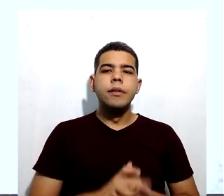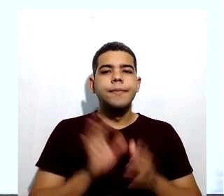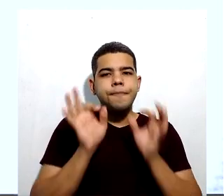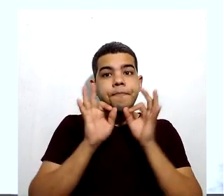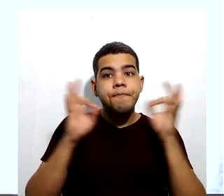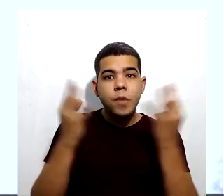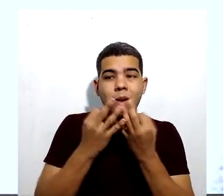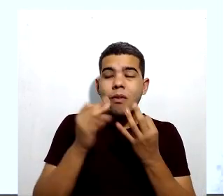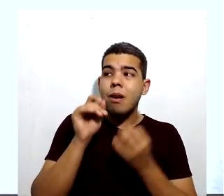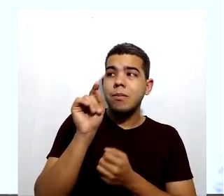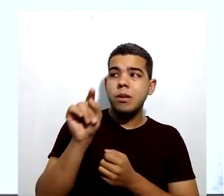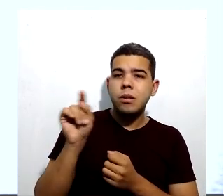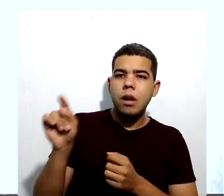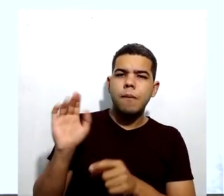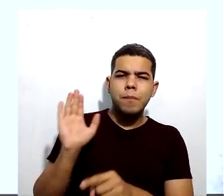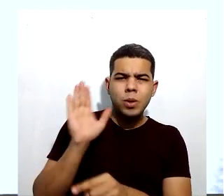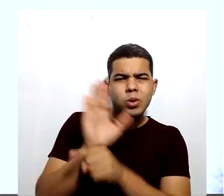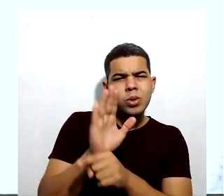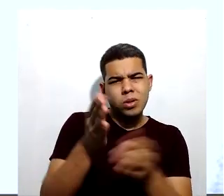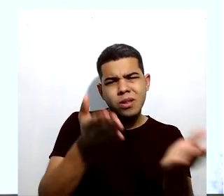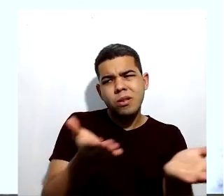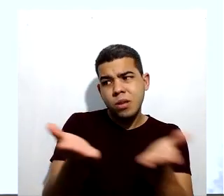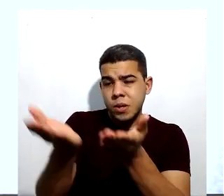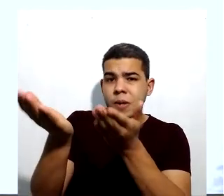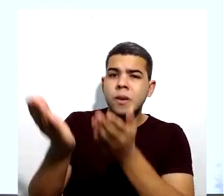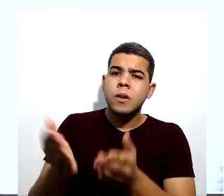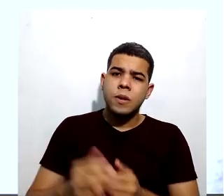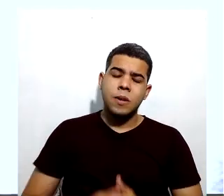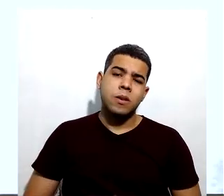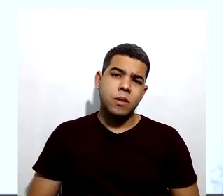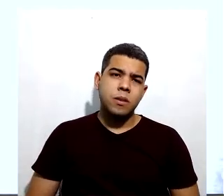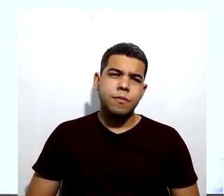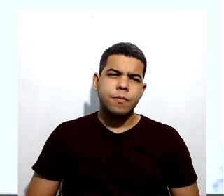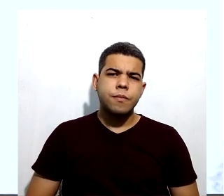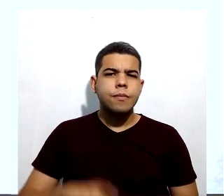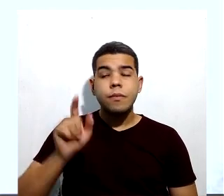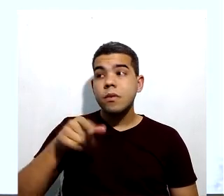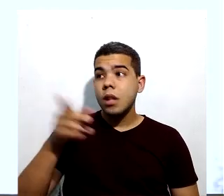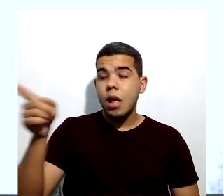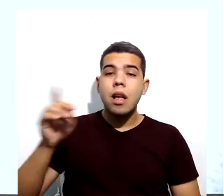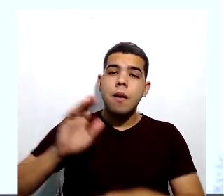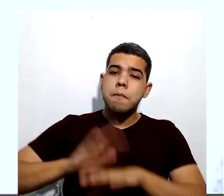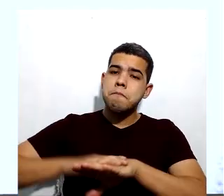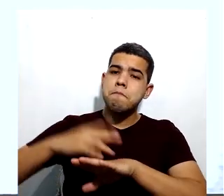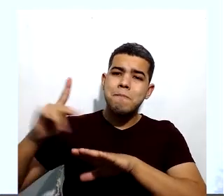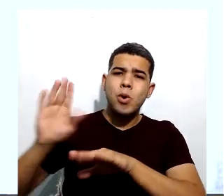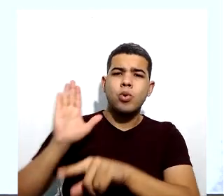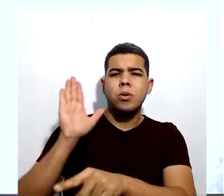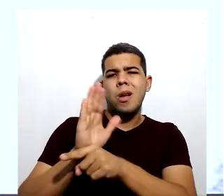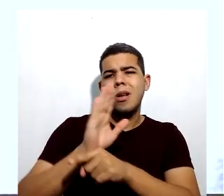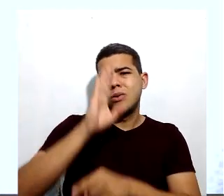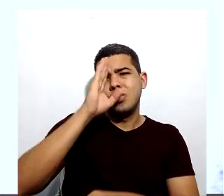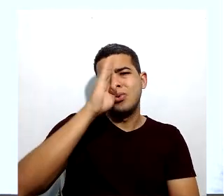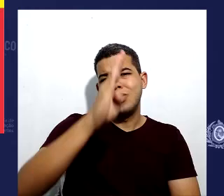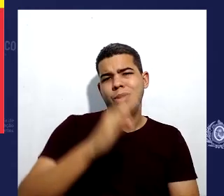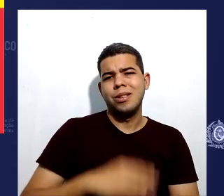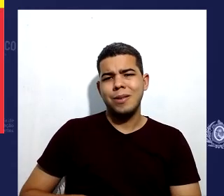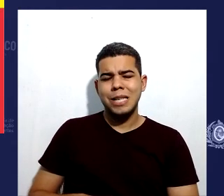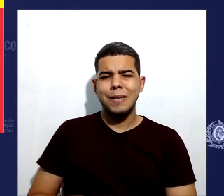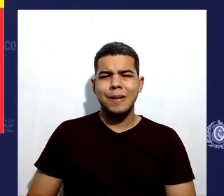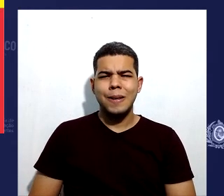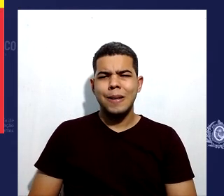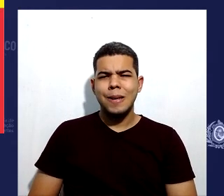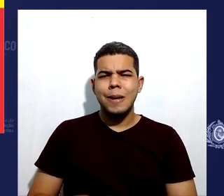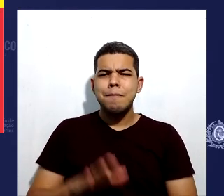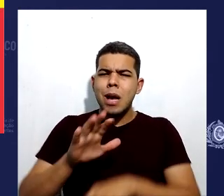se trata de drogas e de dependência, porque vai ser ela que vai te ajudar. Mas a doença, ela pode ser